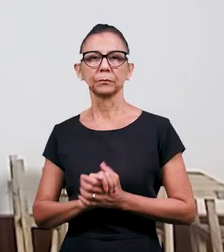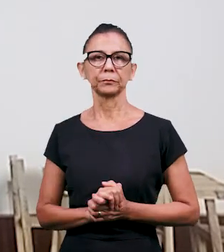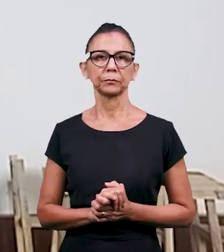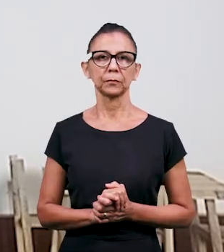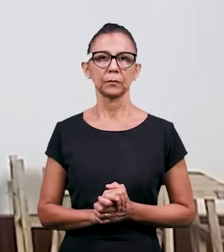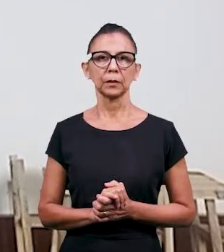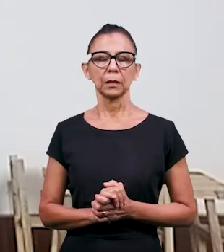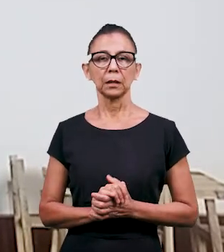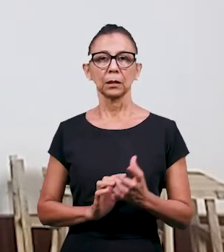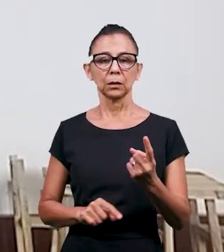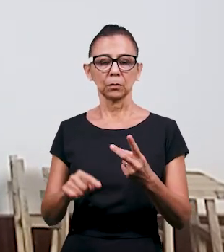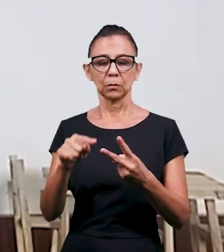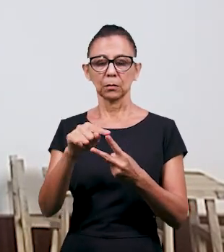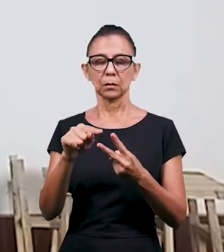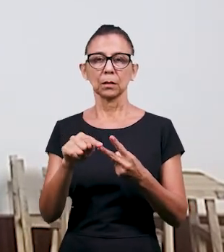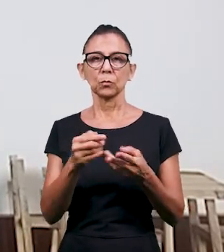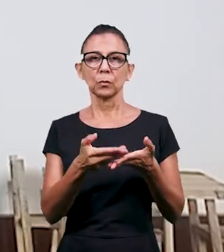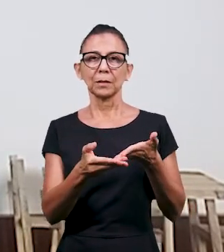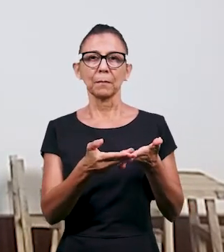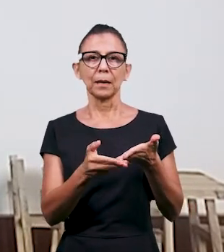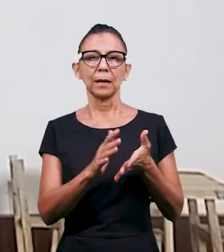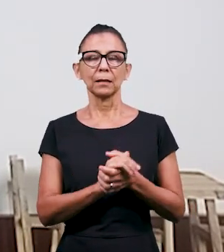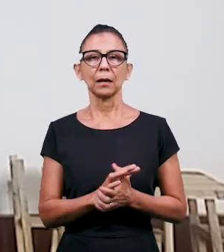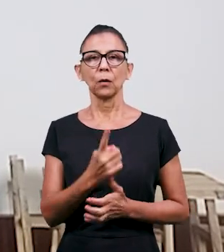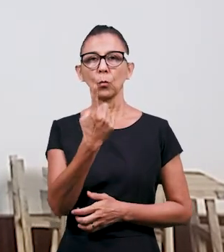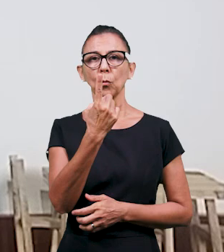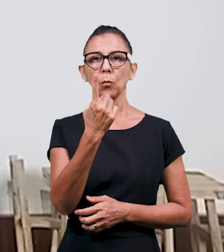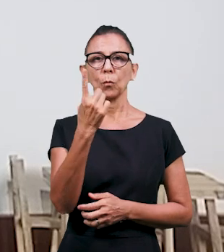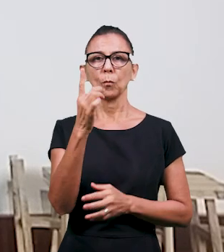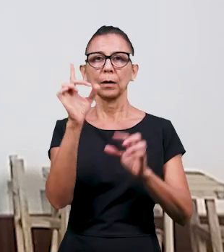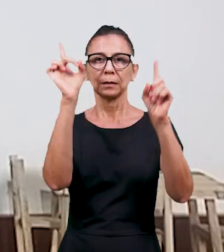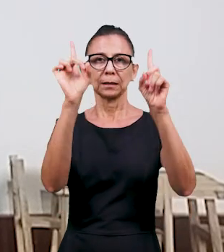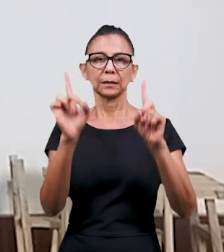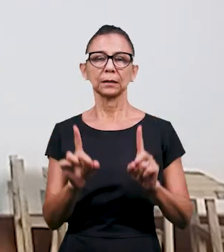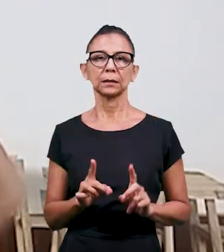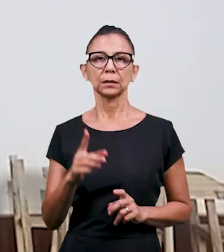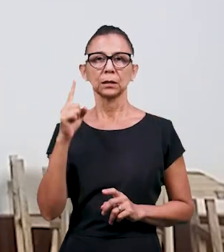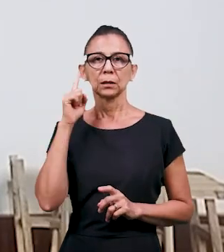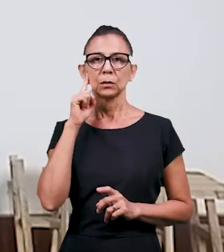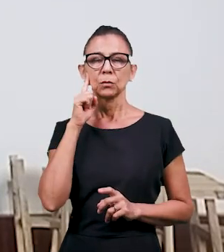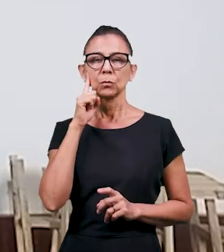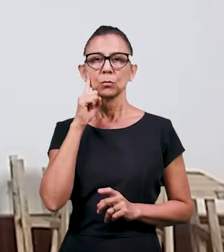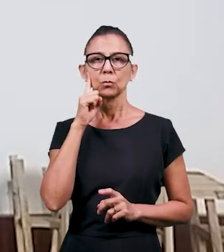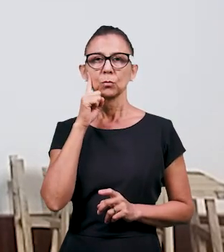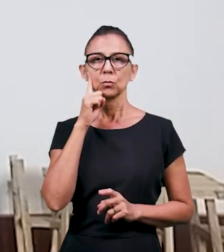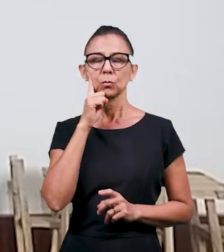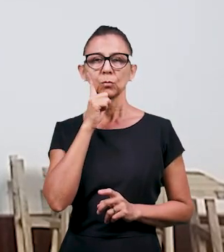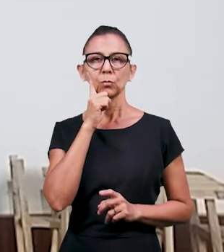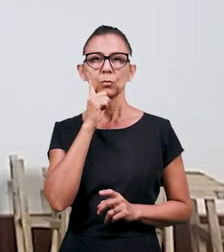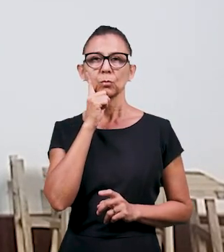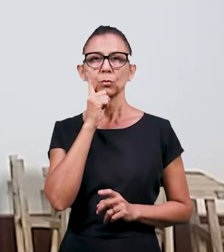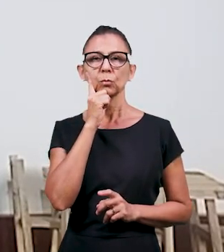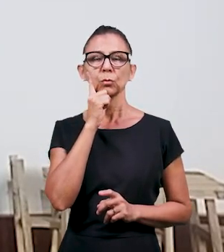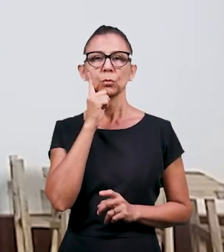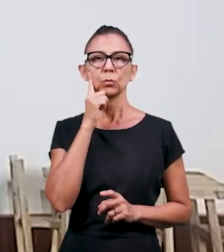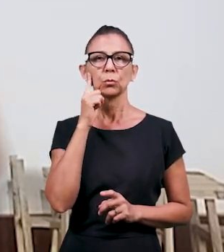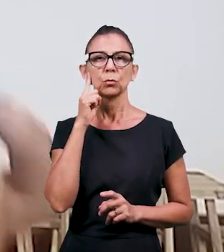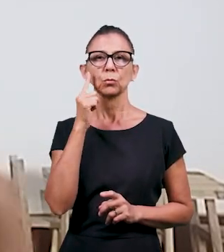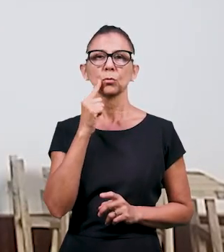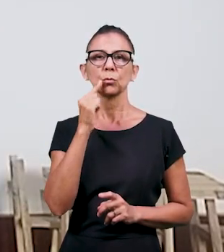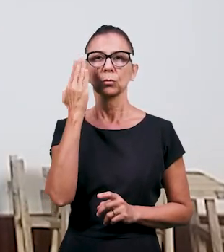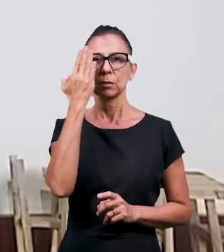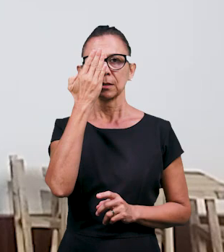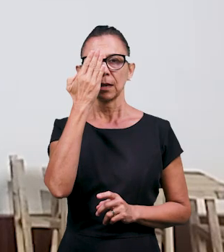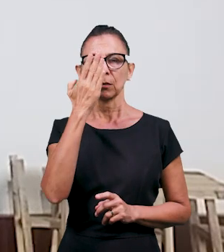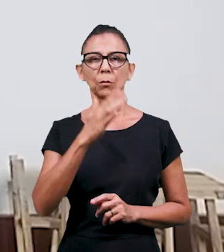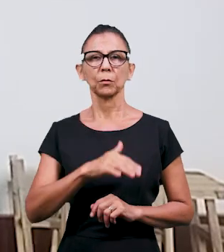dois sentidos, ela se configura como uma deficiência só, que é a surdo-cegueira. Nós até escrevemos juntos a palavra, né, surdo-cegueira ou a